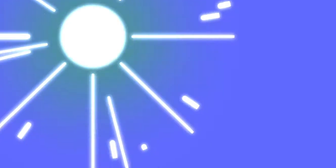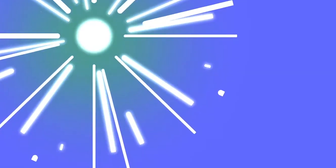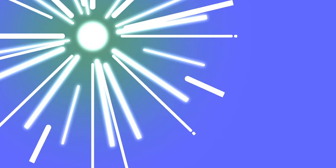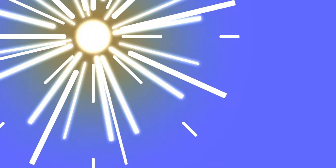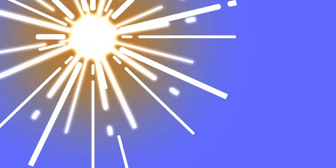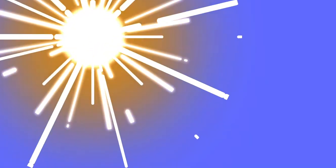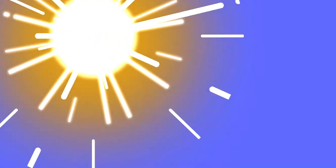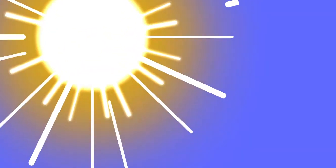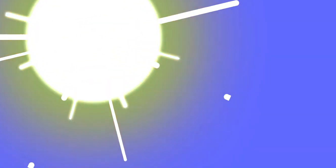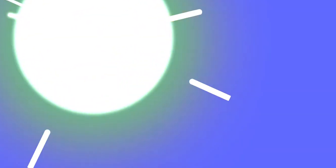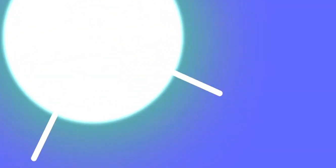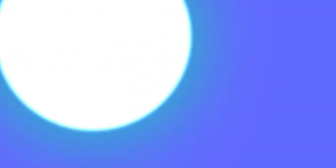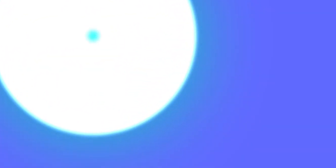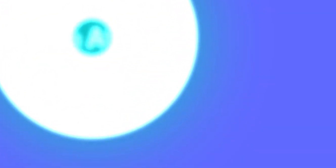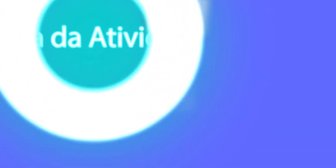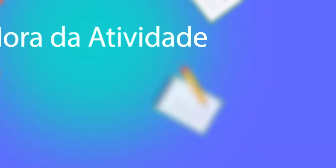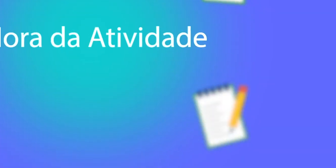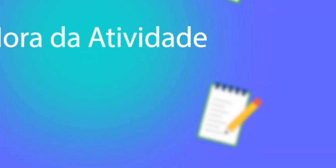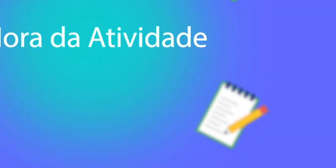atividade.